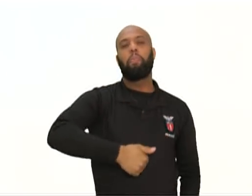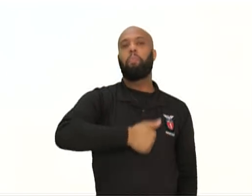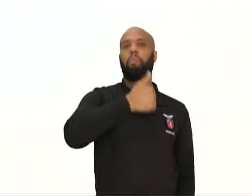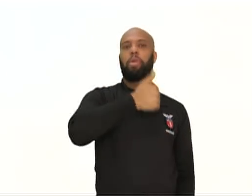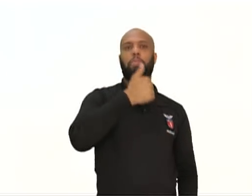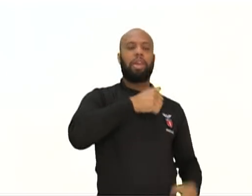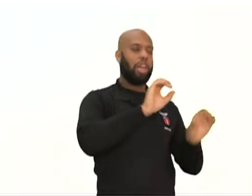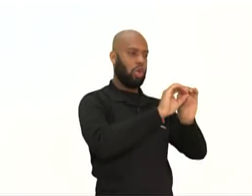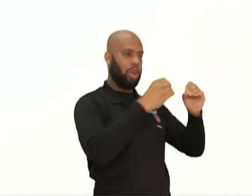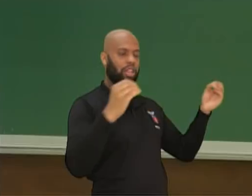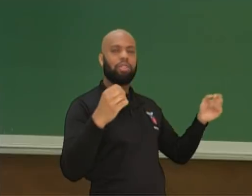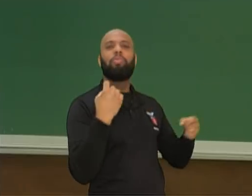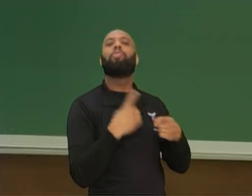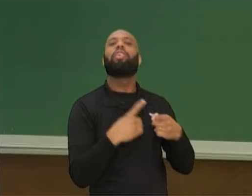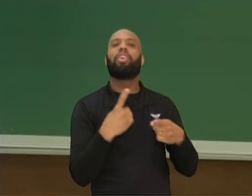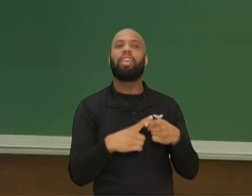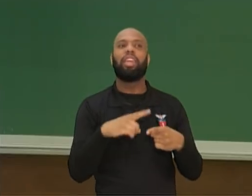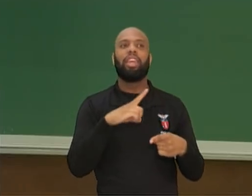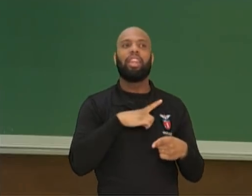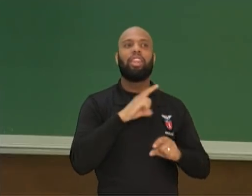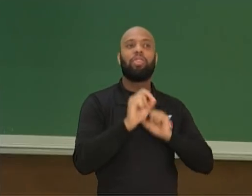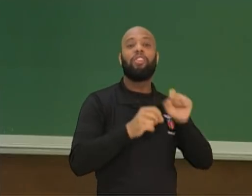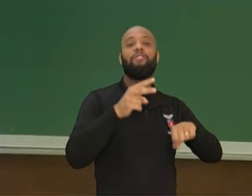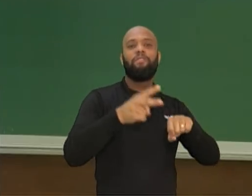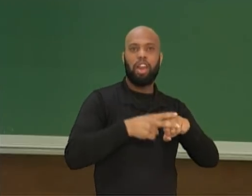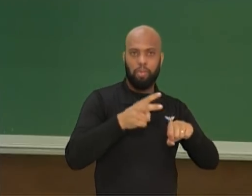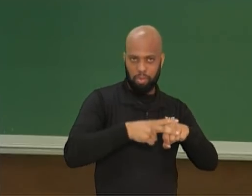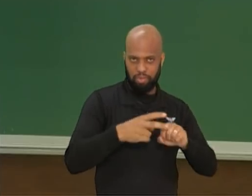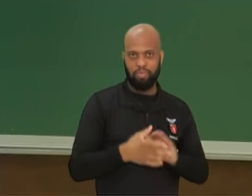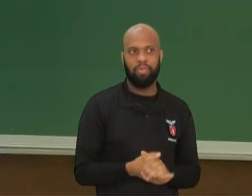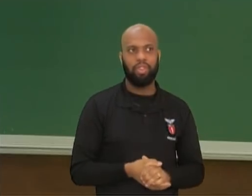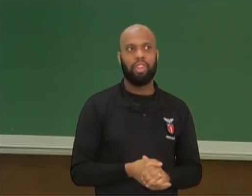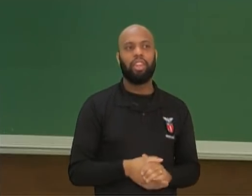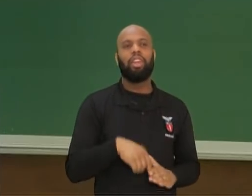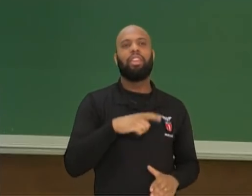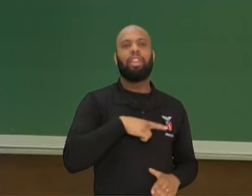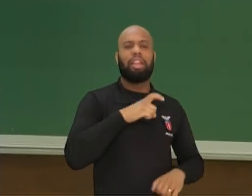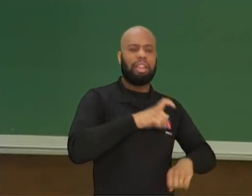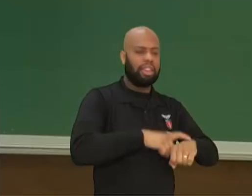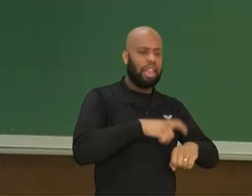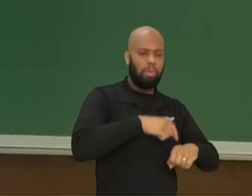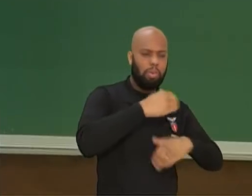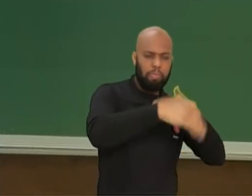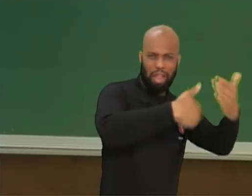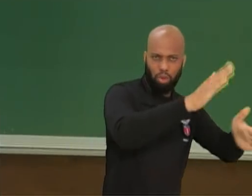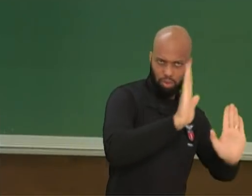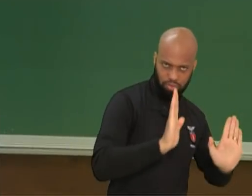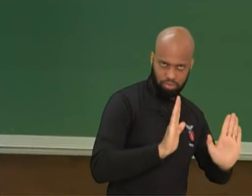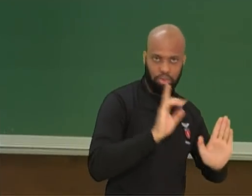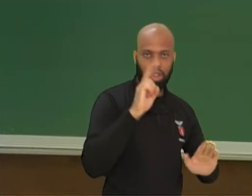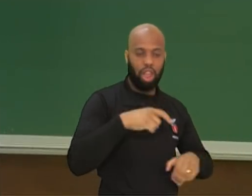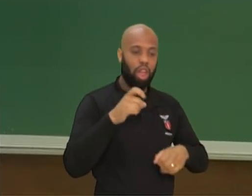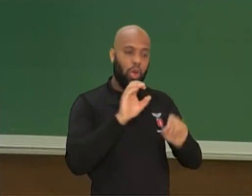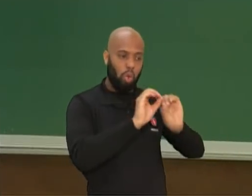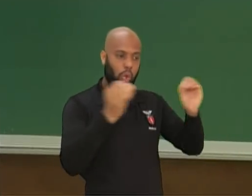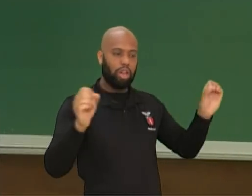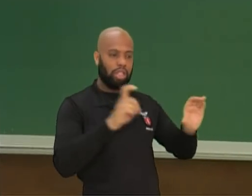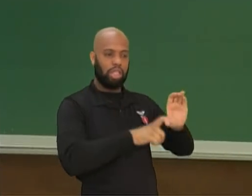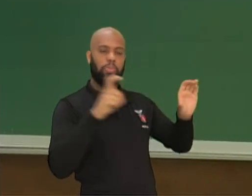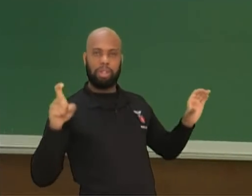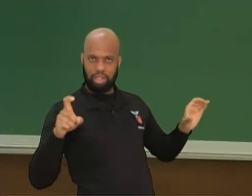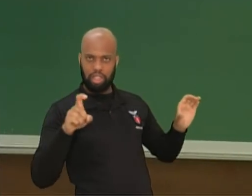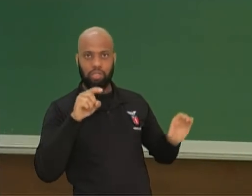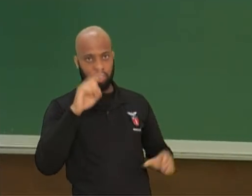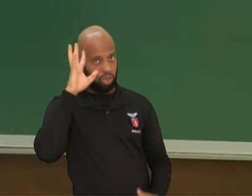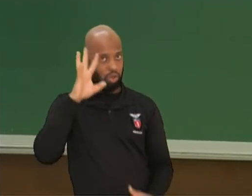oração. Por quê, professora? Porque tem um verbo, né? Primeira oração. O tempo passou. Oração independente. Você entendeu,